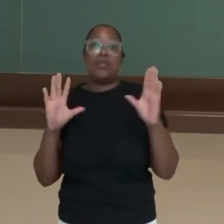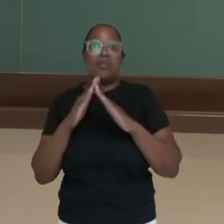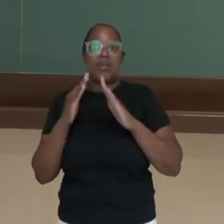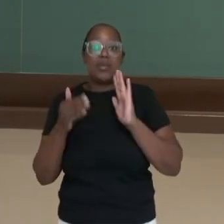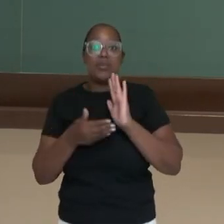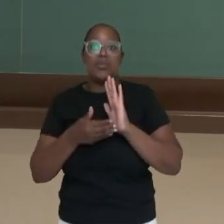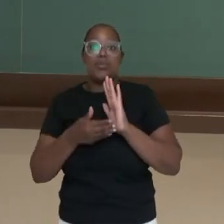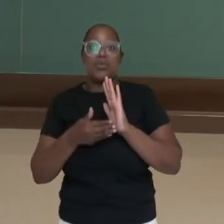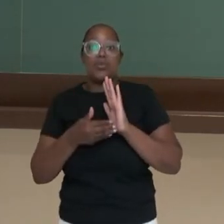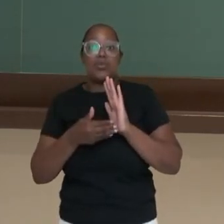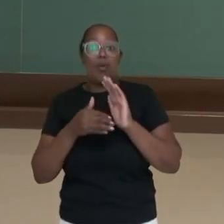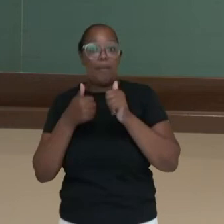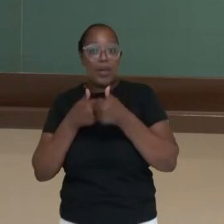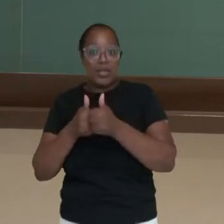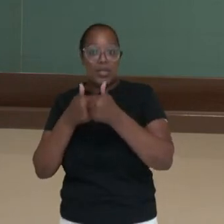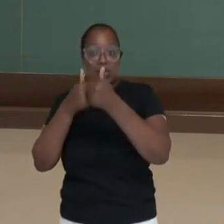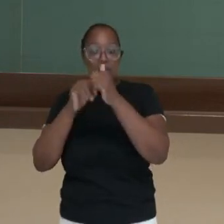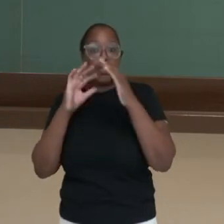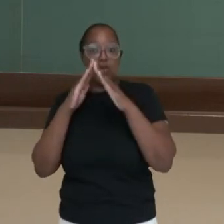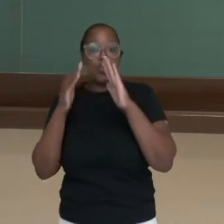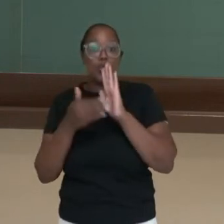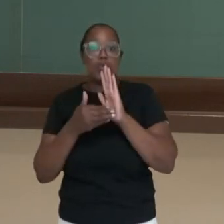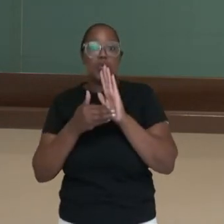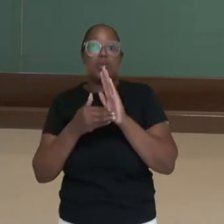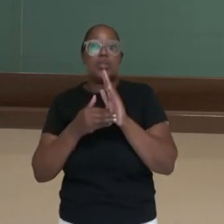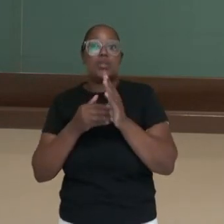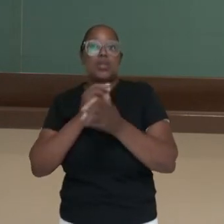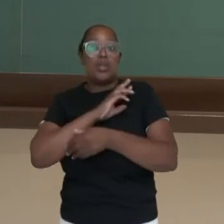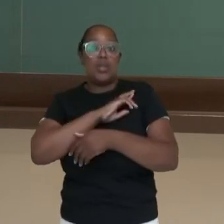livres para seguir qualquer religião.